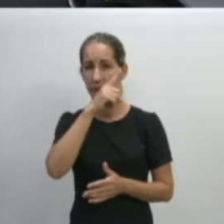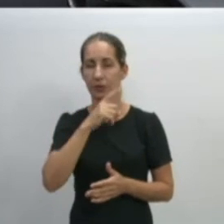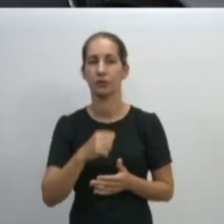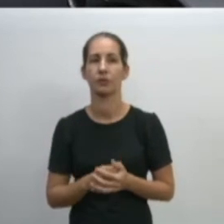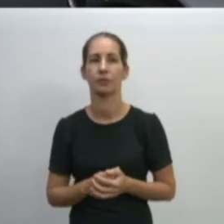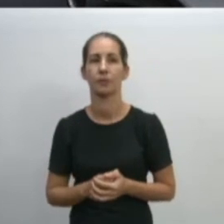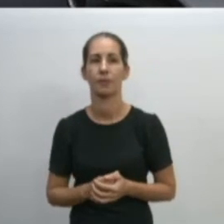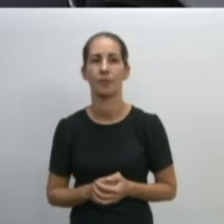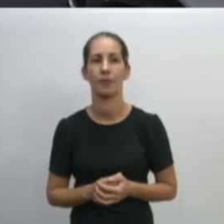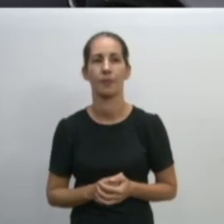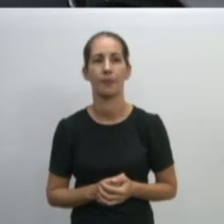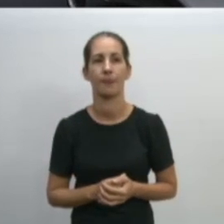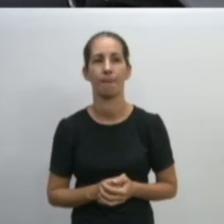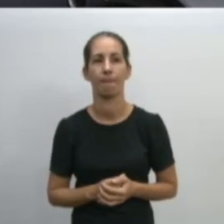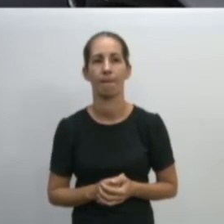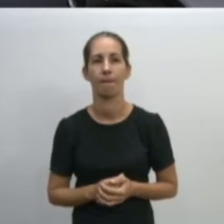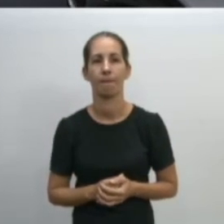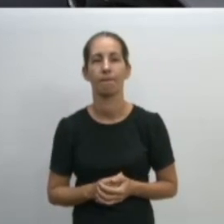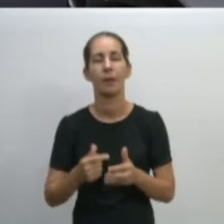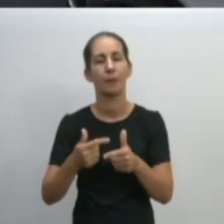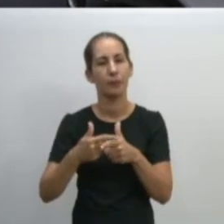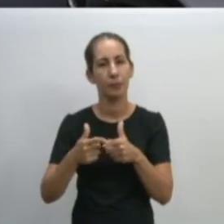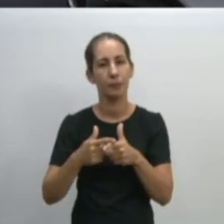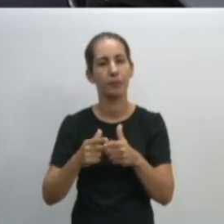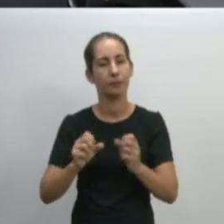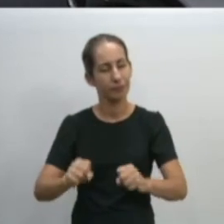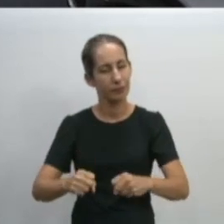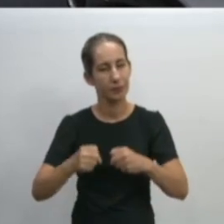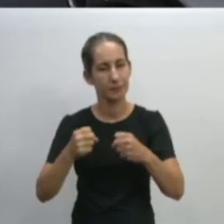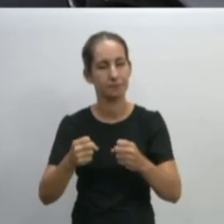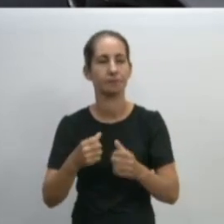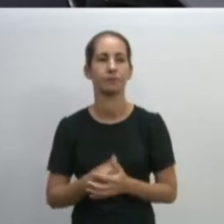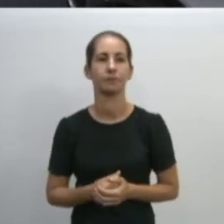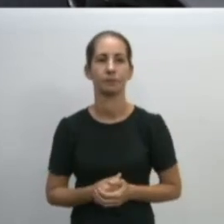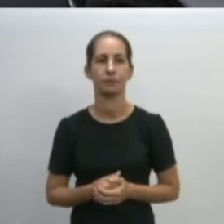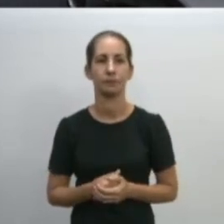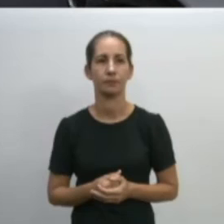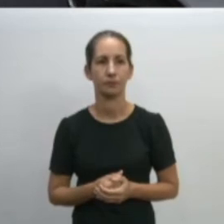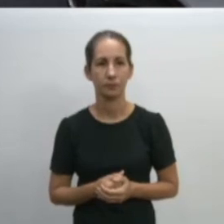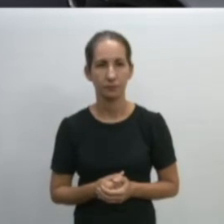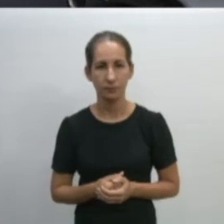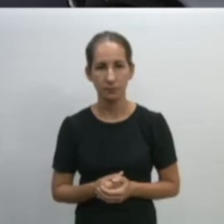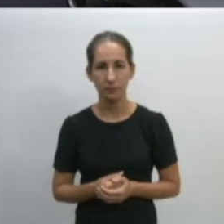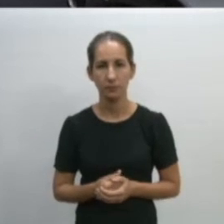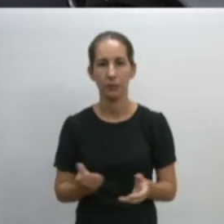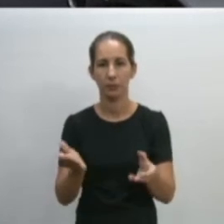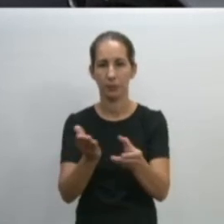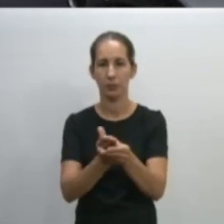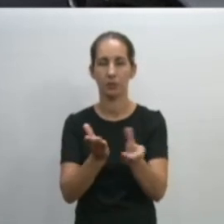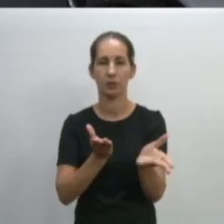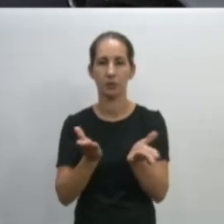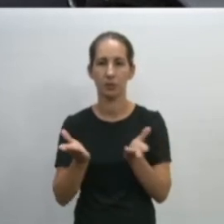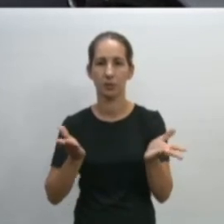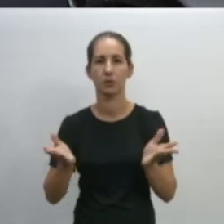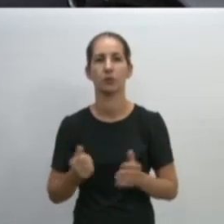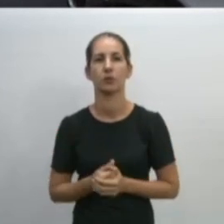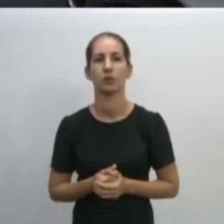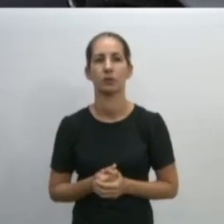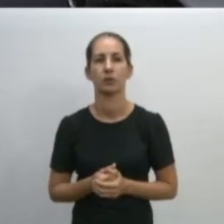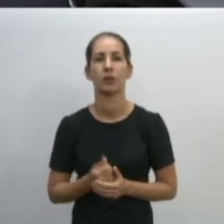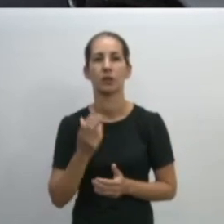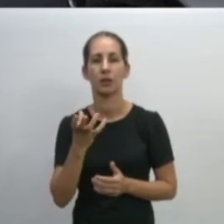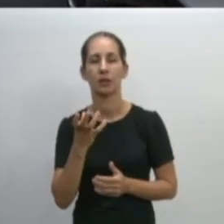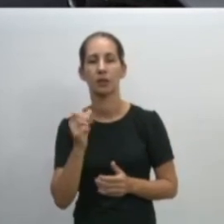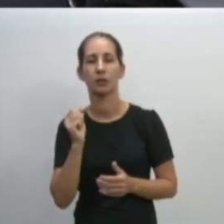poder público, a burocracia que é enfrentada, os processos licitatórios, a gente